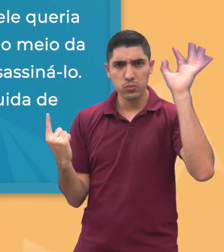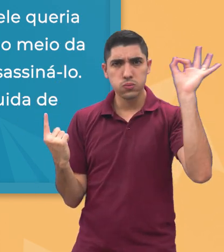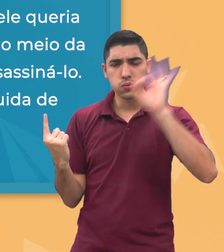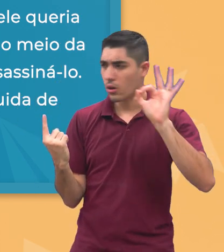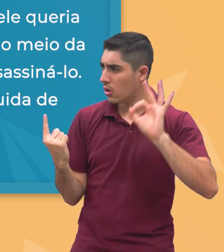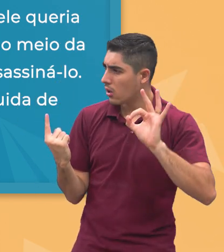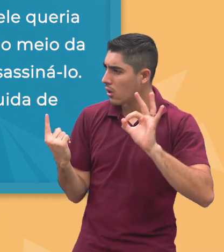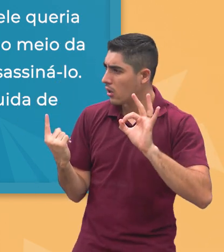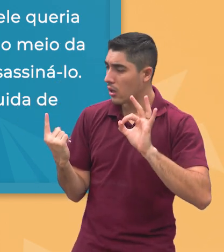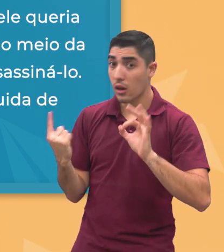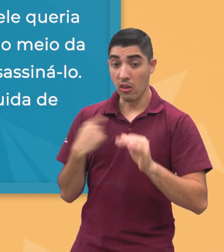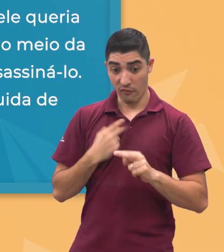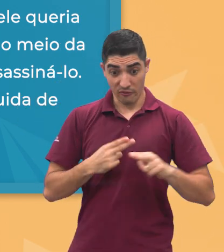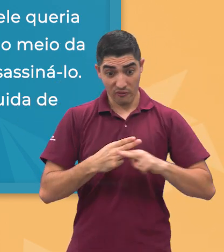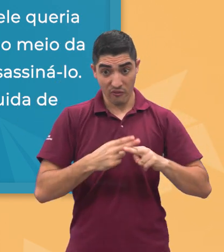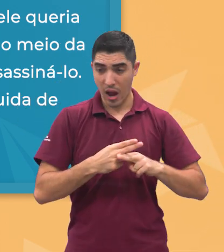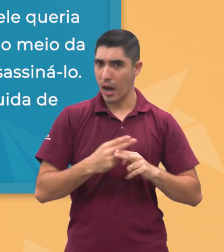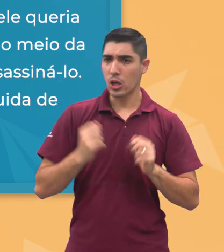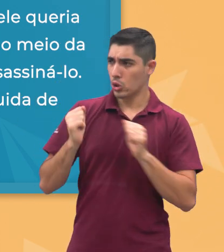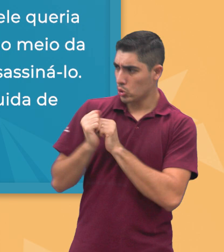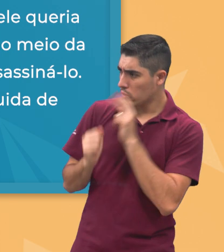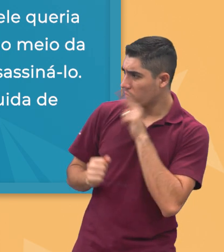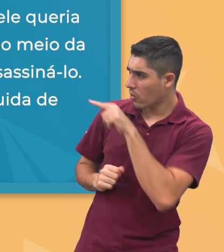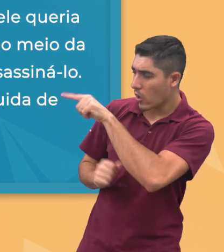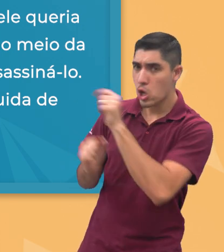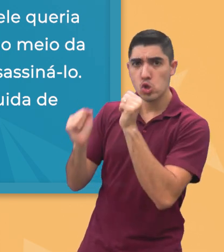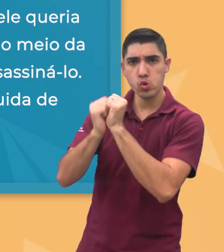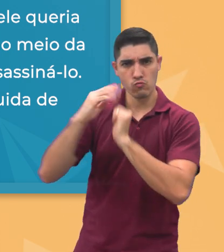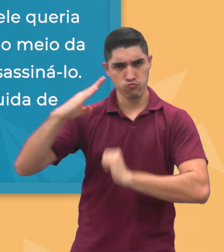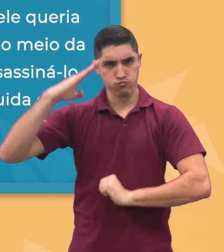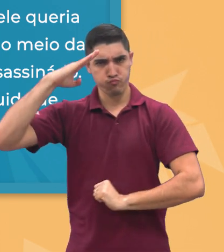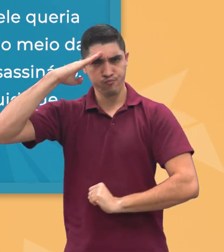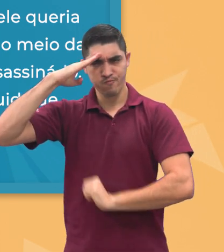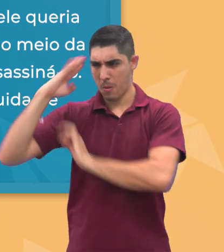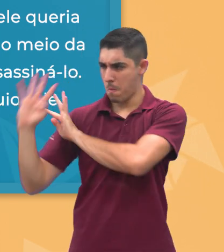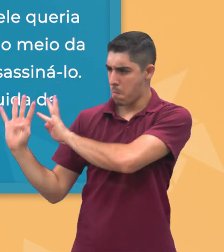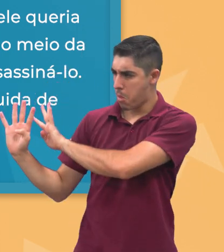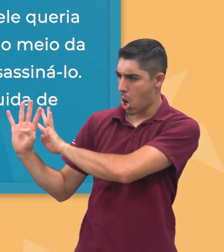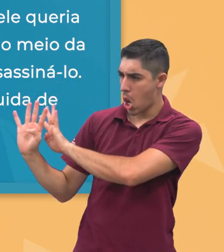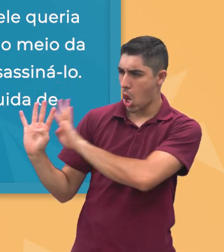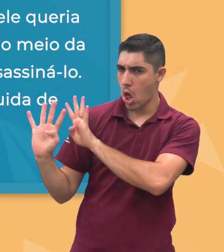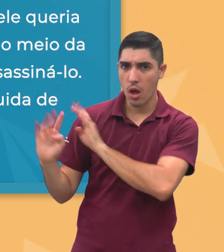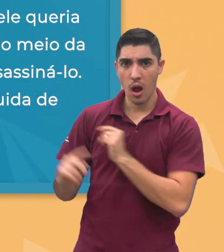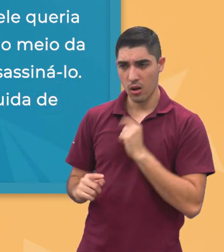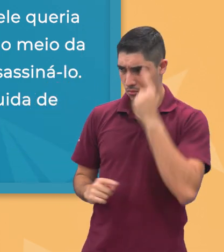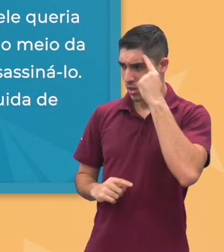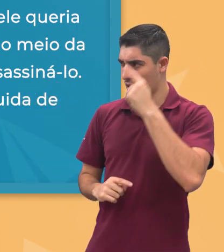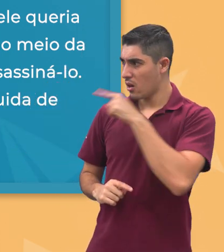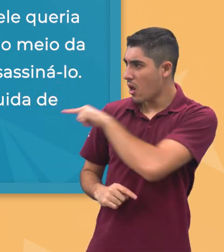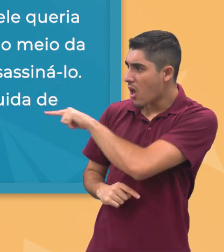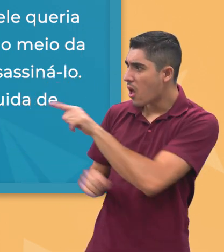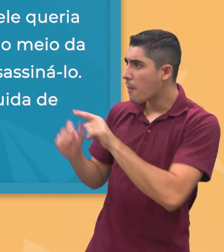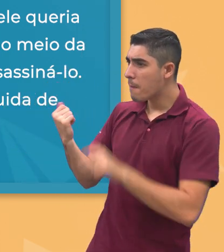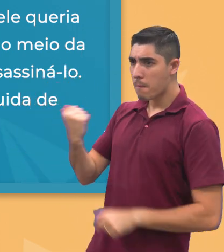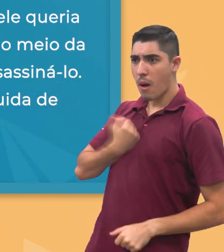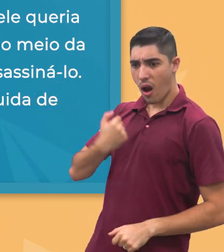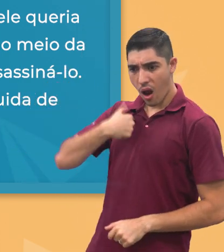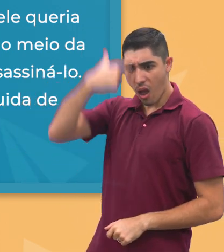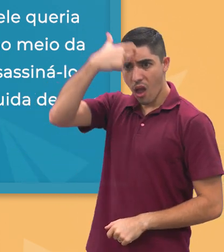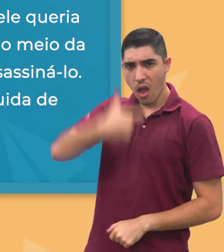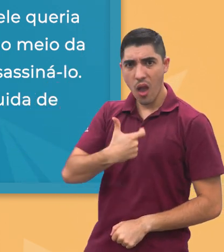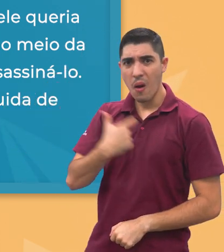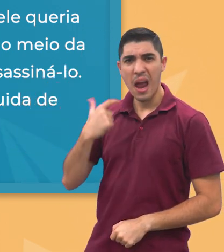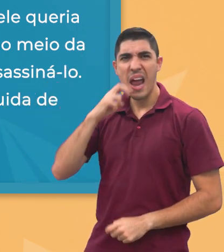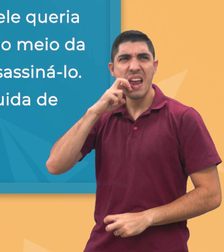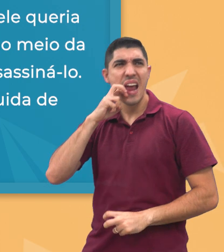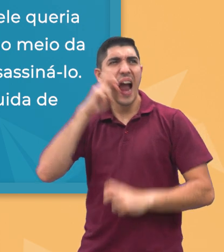noite, armado e seguido por seus guerreiros, acreditou que eles desejavam assassiná-lo. Gritou